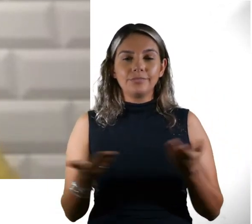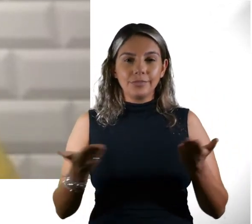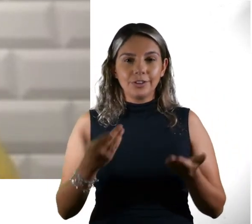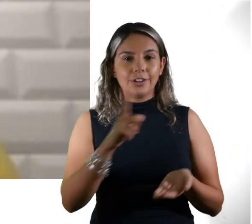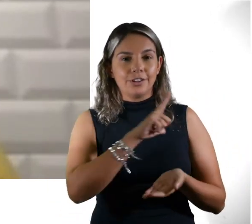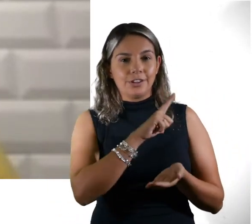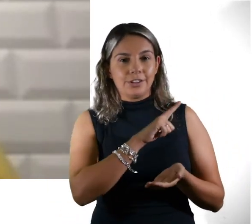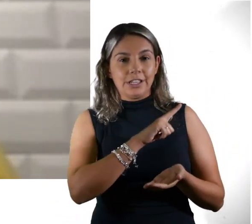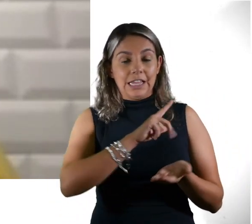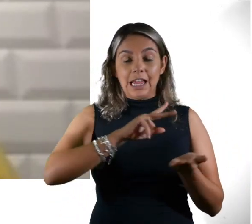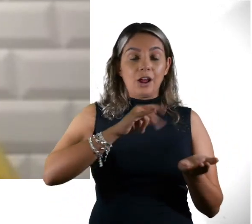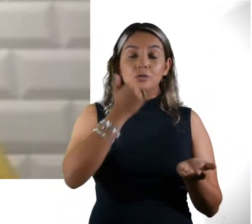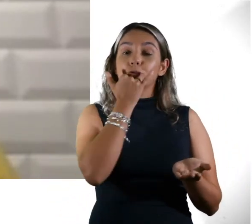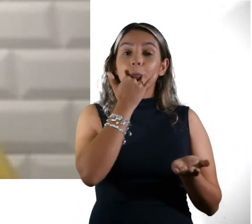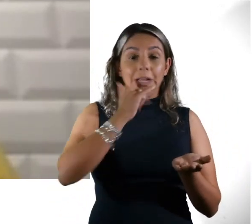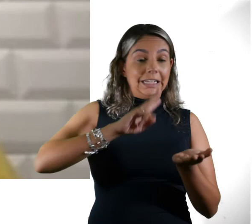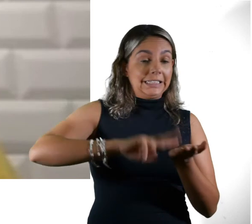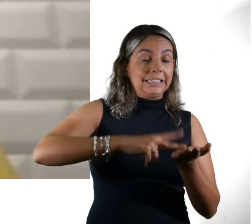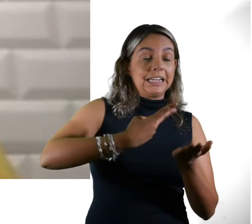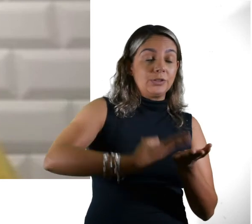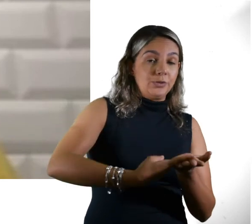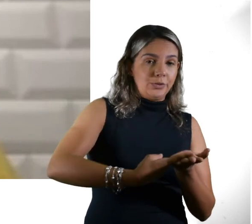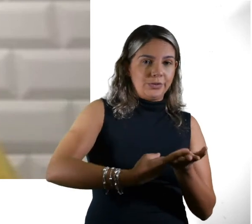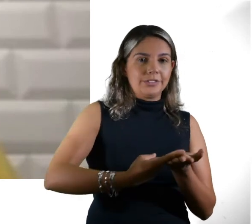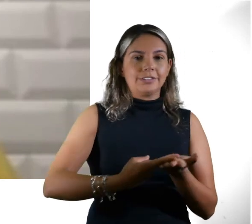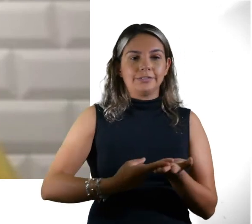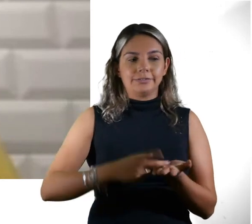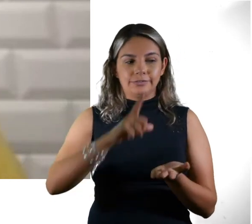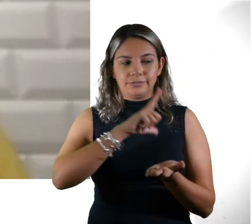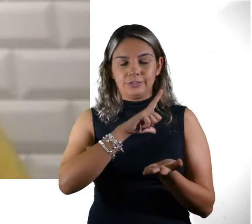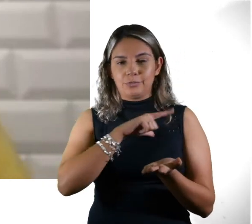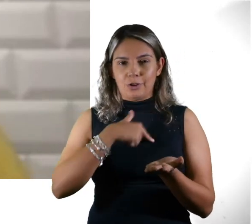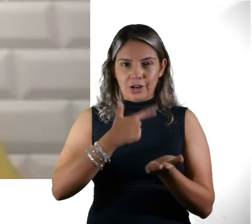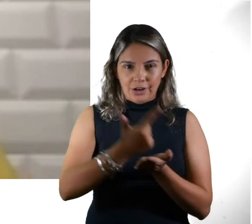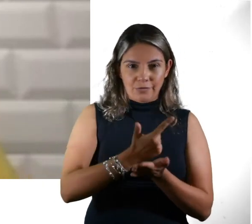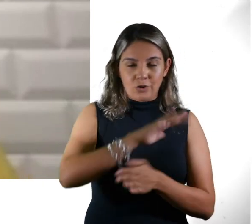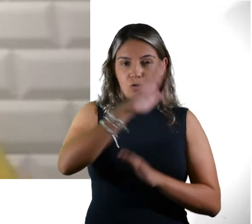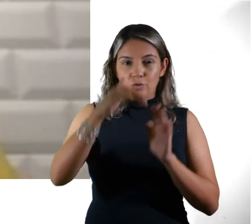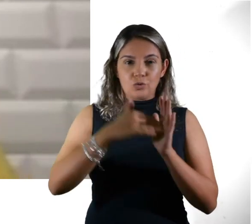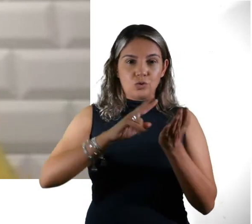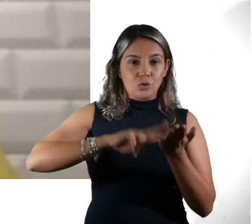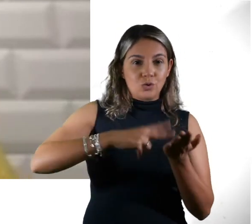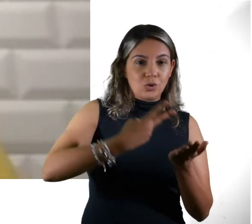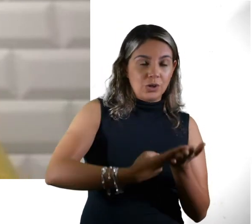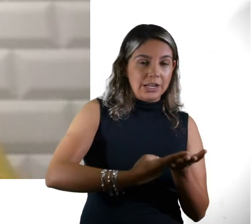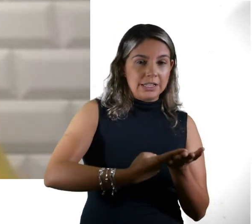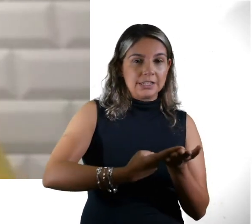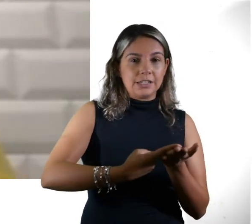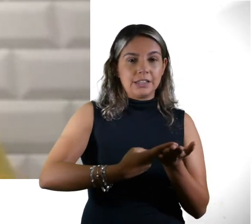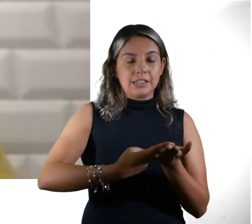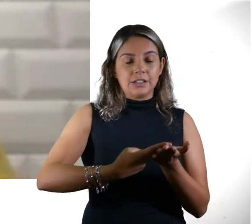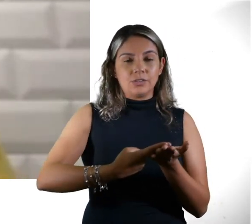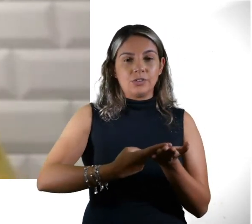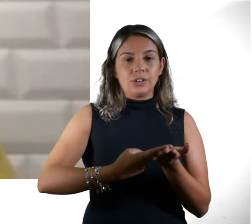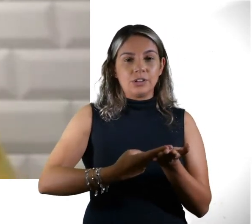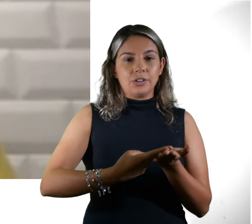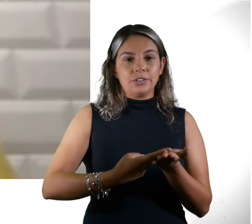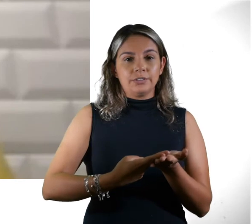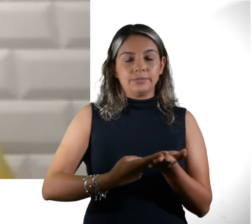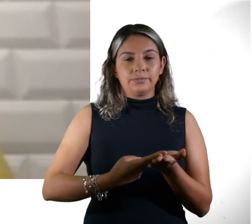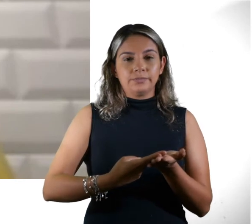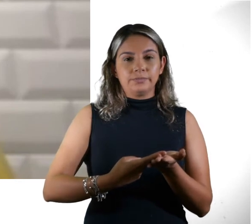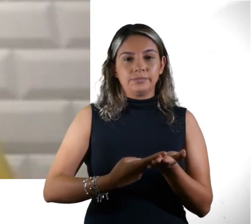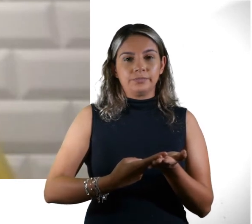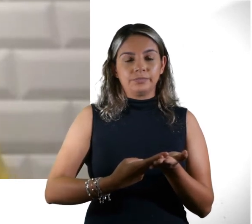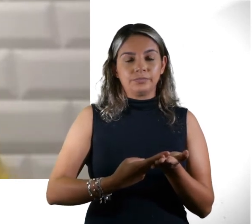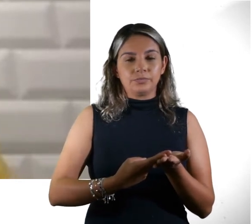traduções. Agora tenho traduções, eu tenho os livros, meus livros estão traduzidos em mais de 30, a